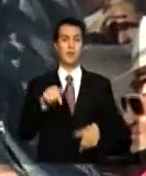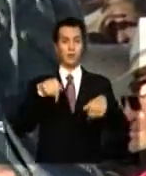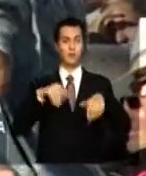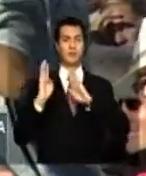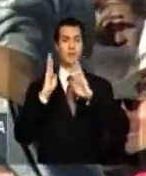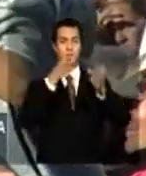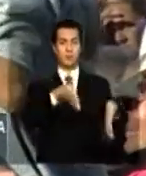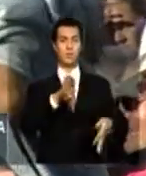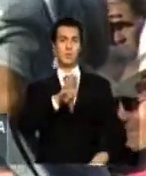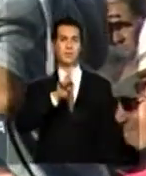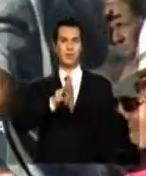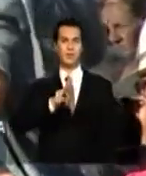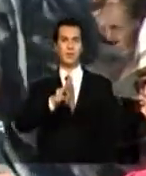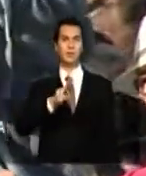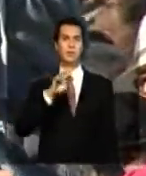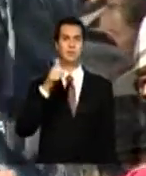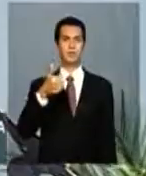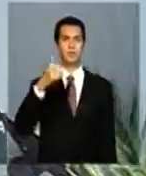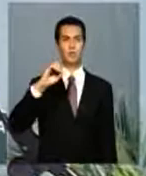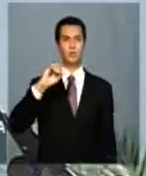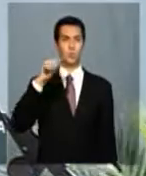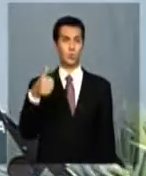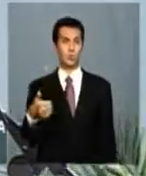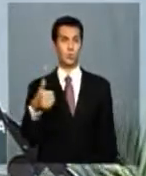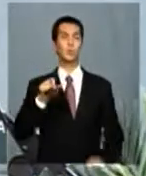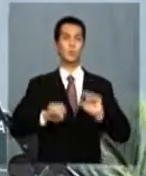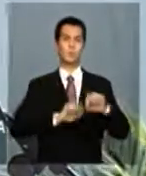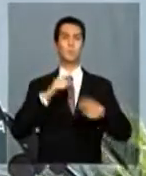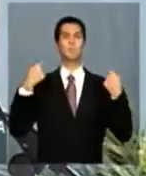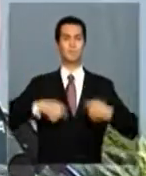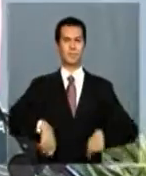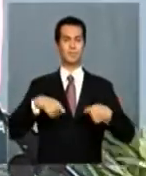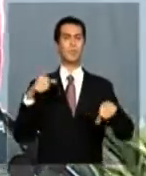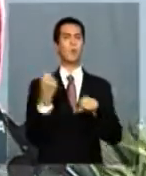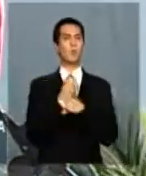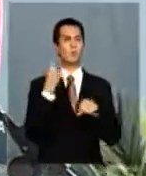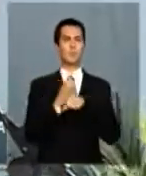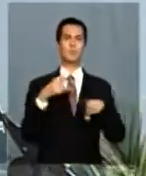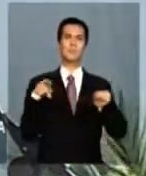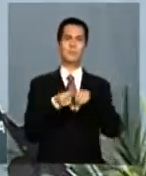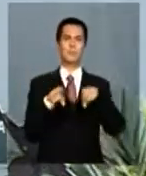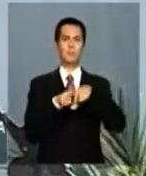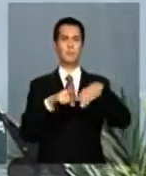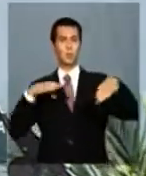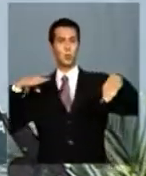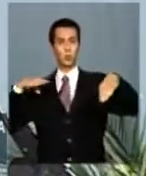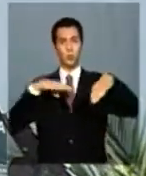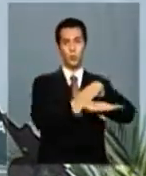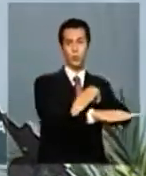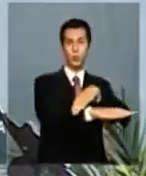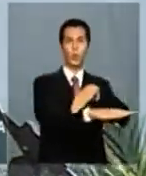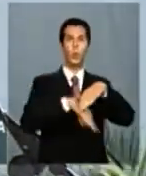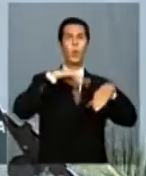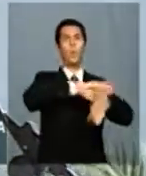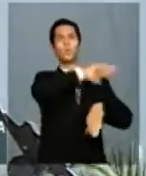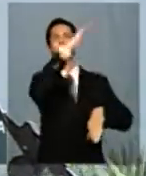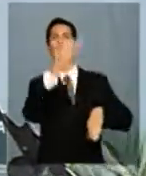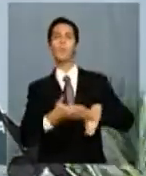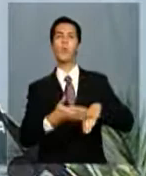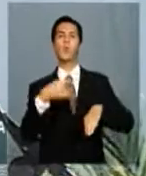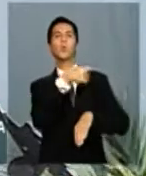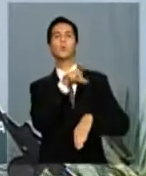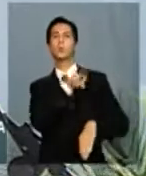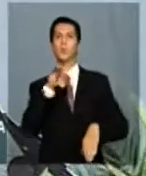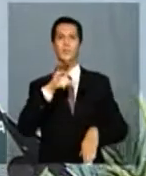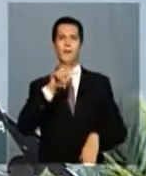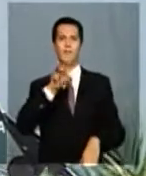BR-101, é fundamental também que a gente faça o túnel do Morro dos Cavalos. E isso também é uma decisão do